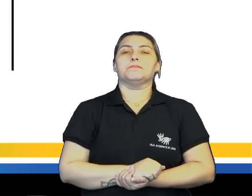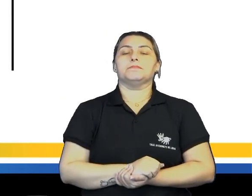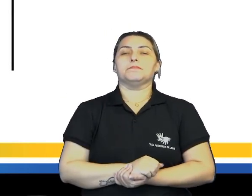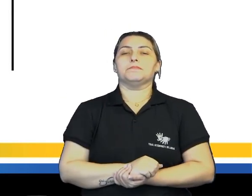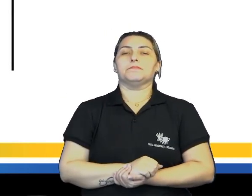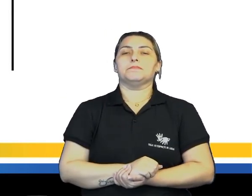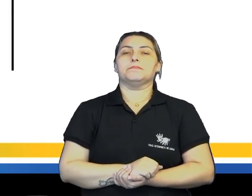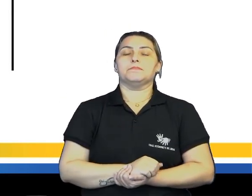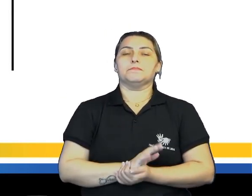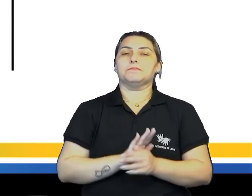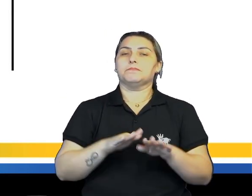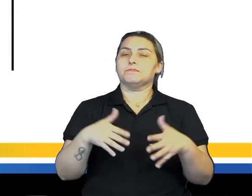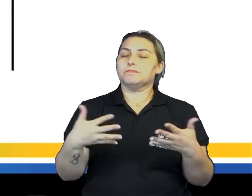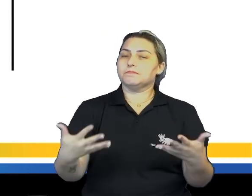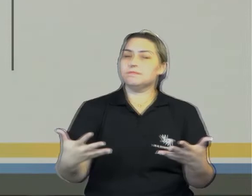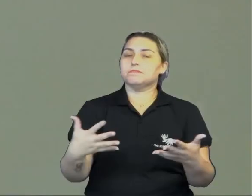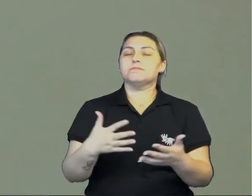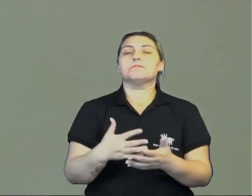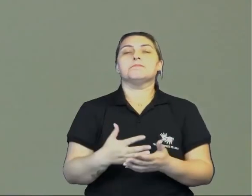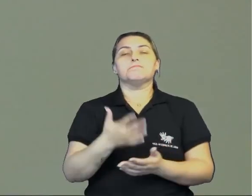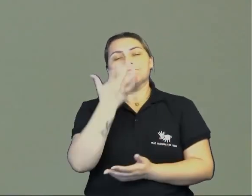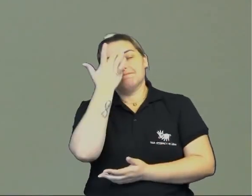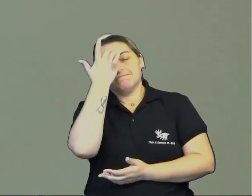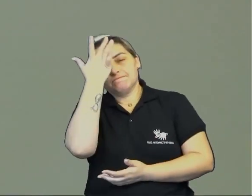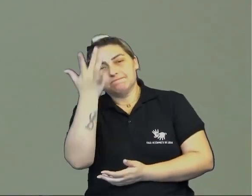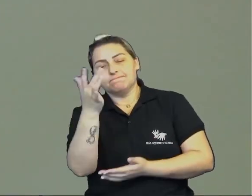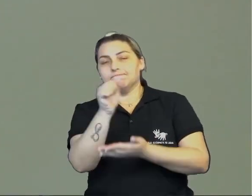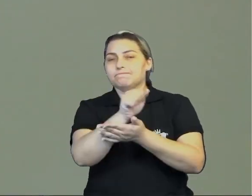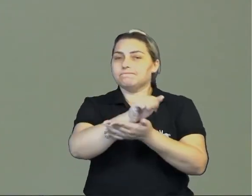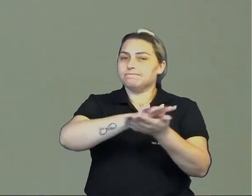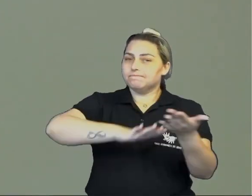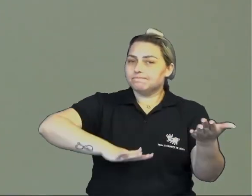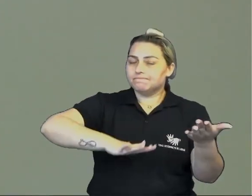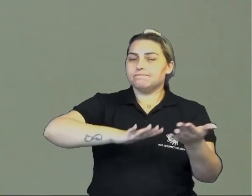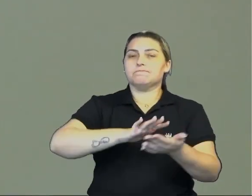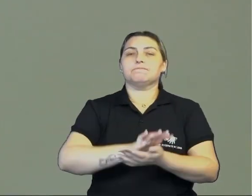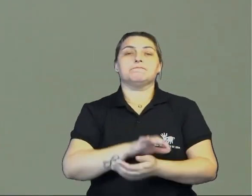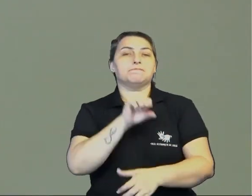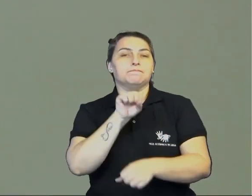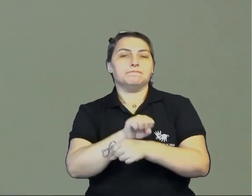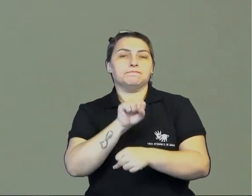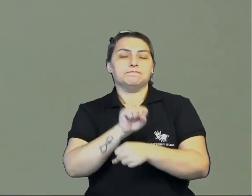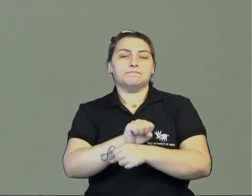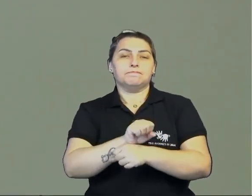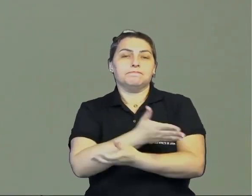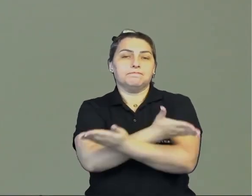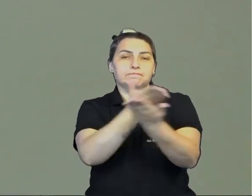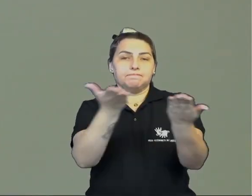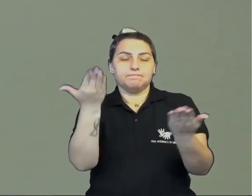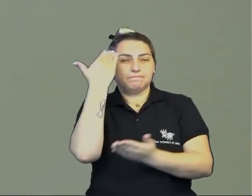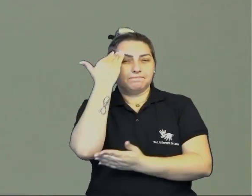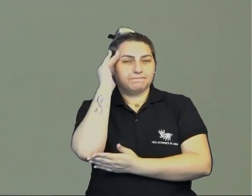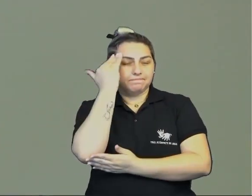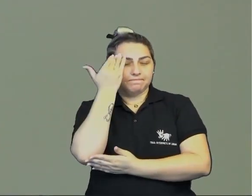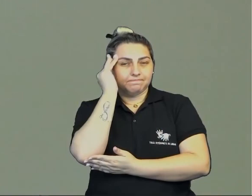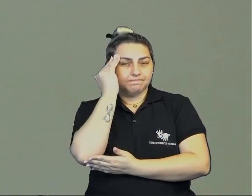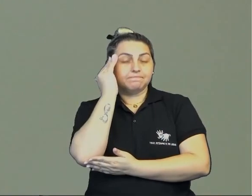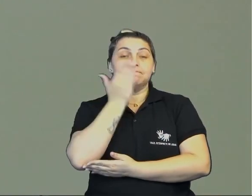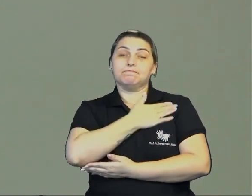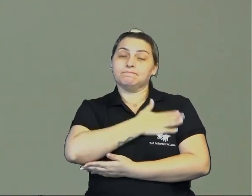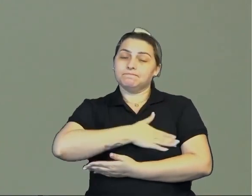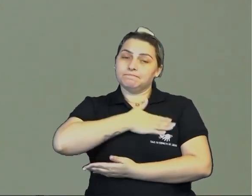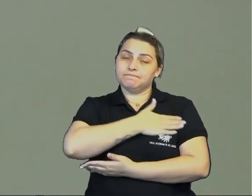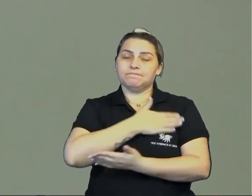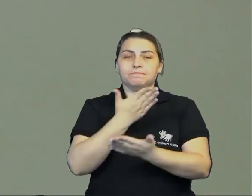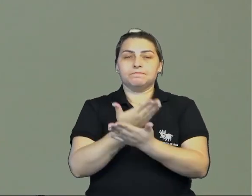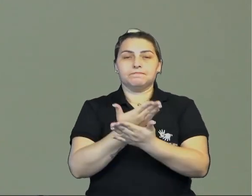38. Então, galerinha, muito fácil esse exercício e eu espero que todos tenham compreendido, tenham gostado